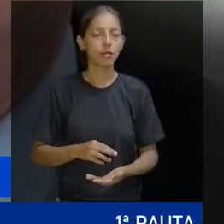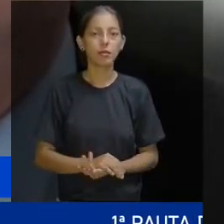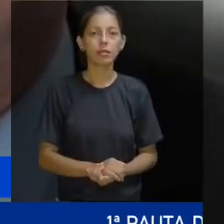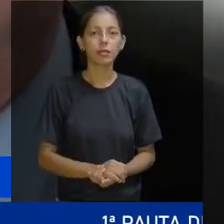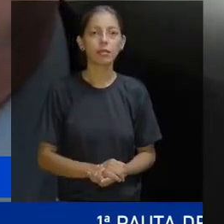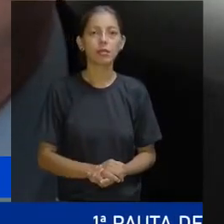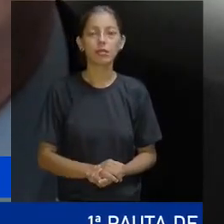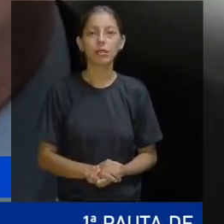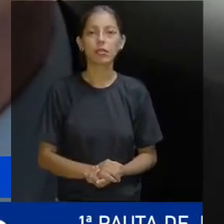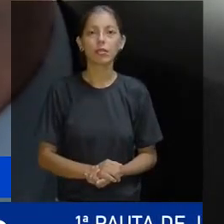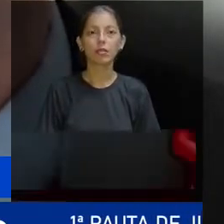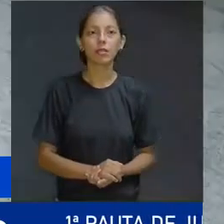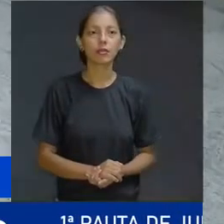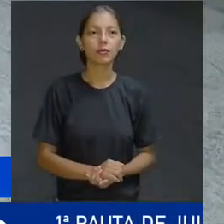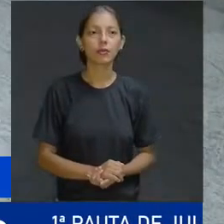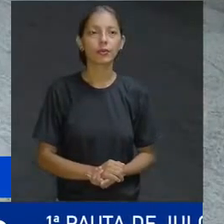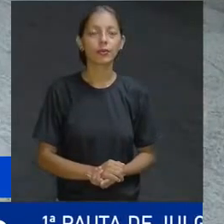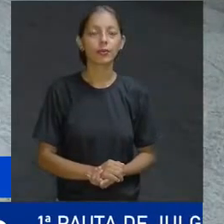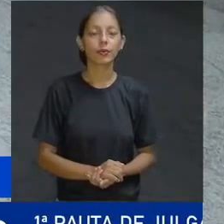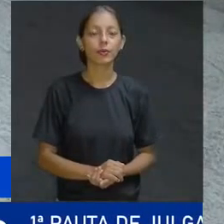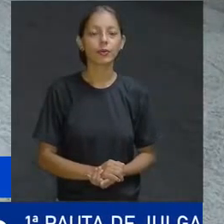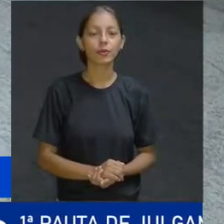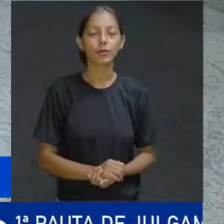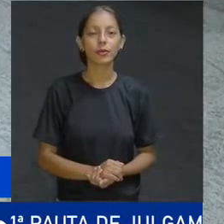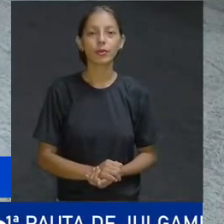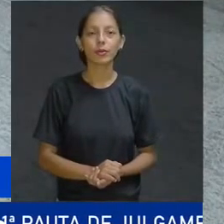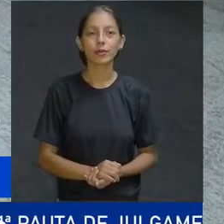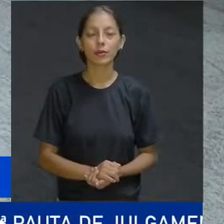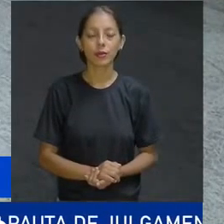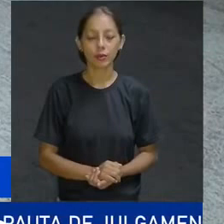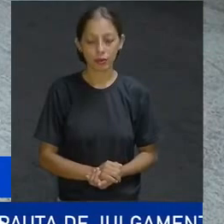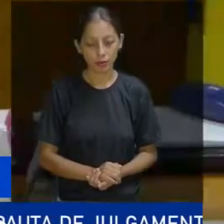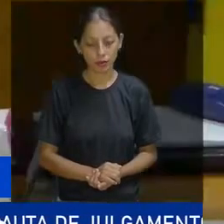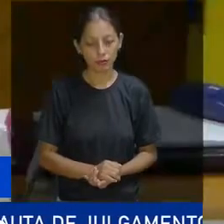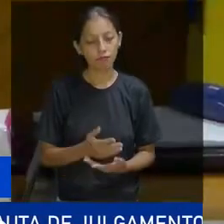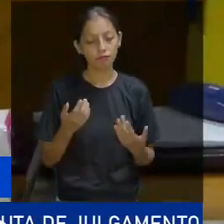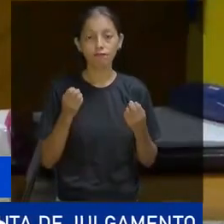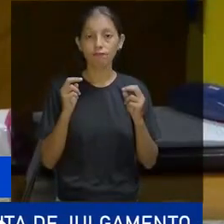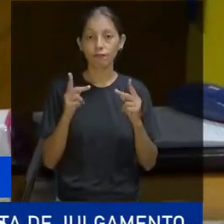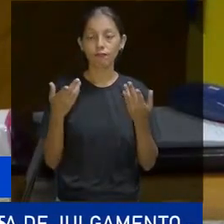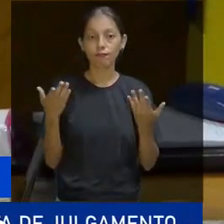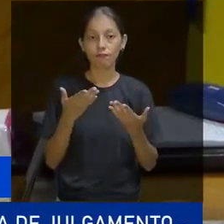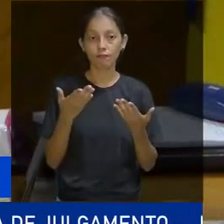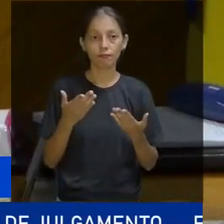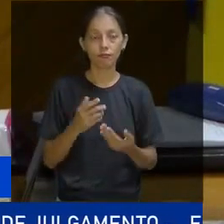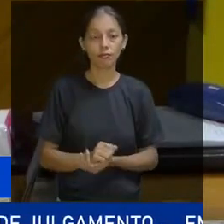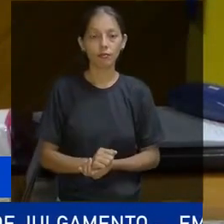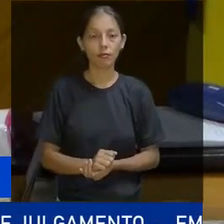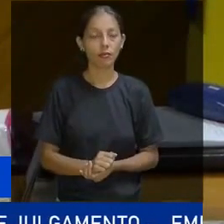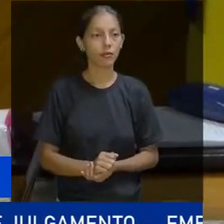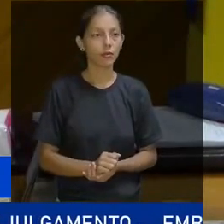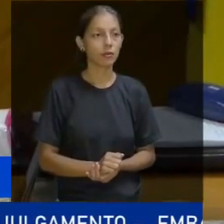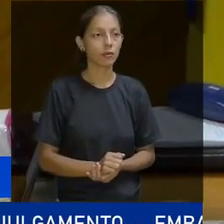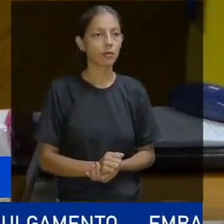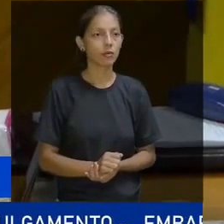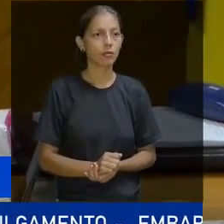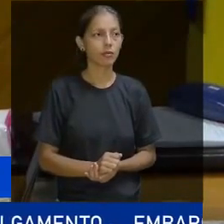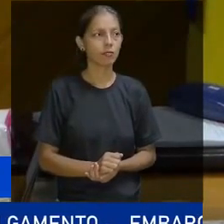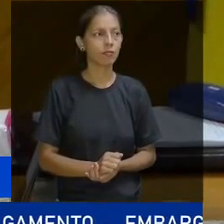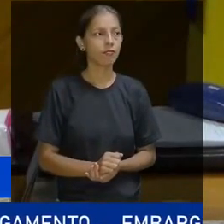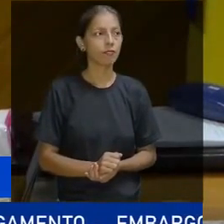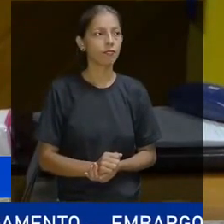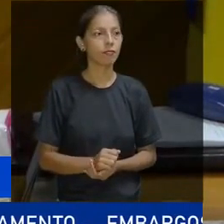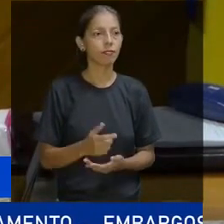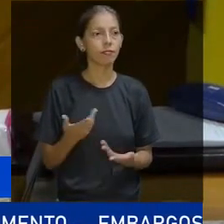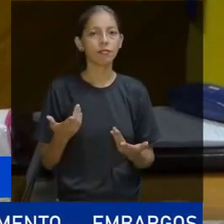o relatório. Vamos inicialmente passar a palavra ao doutor Inocêncio Marques, ele está na sala. Agora foco no desembargador João